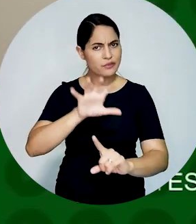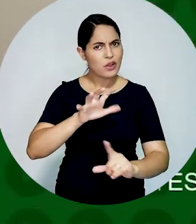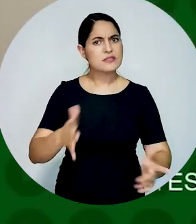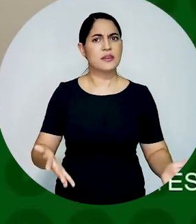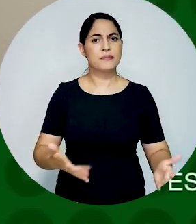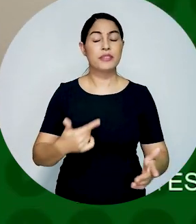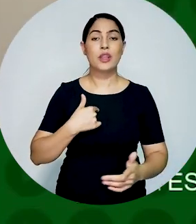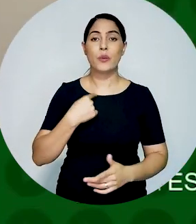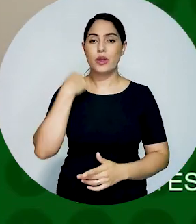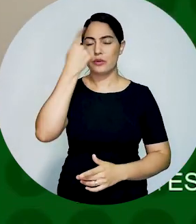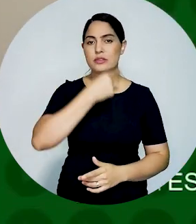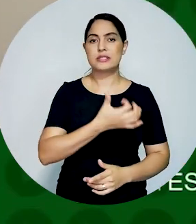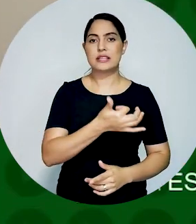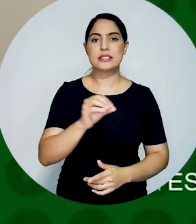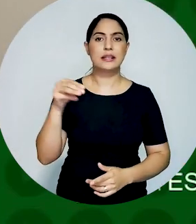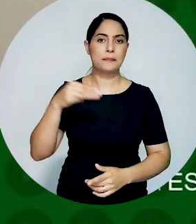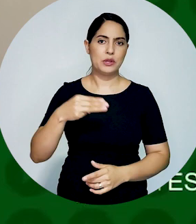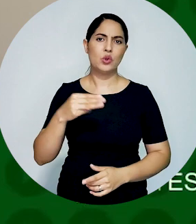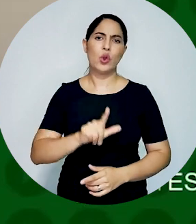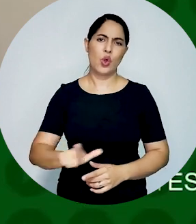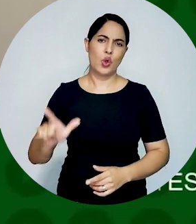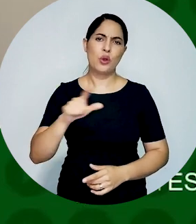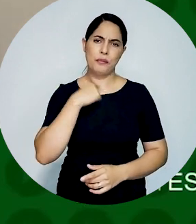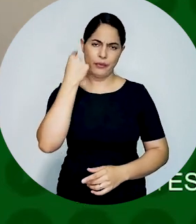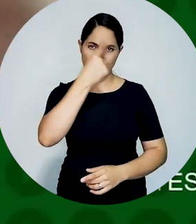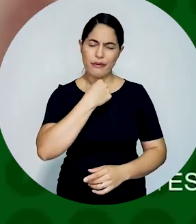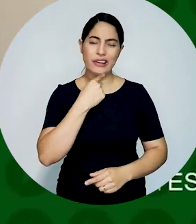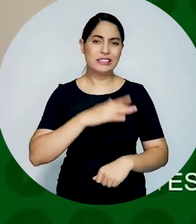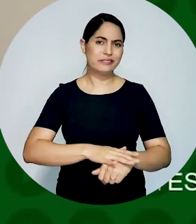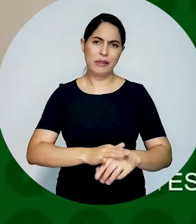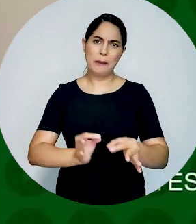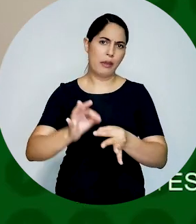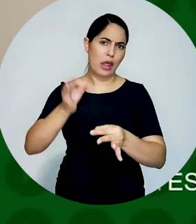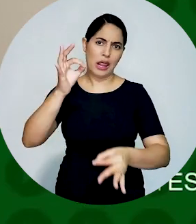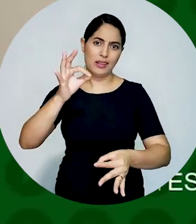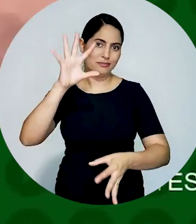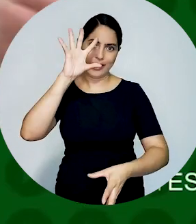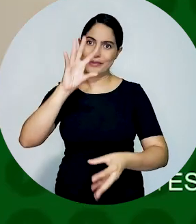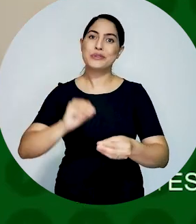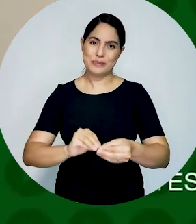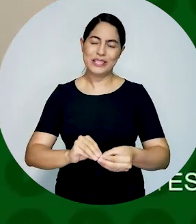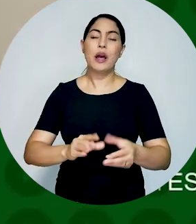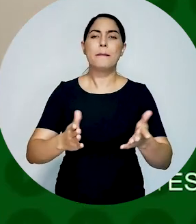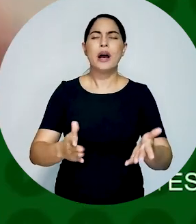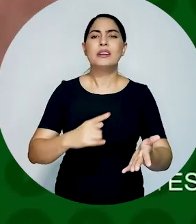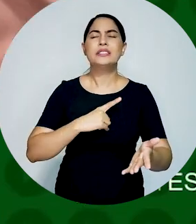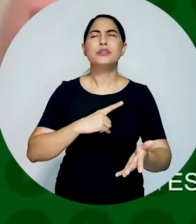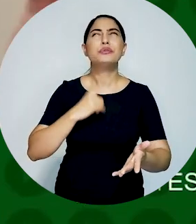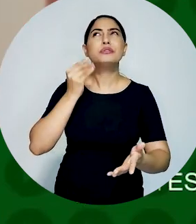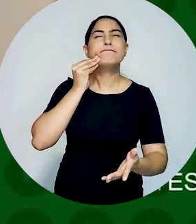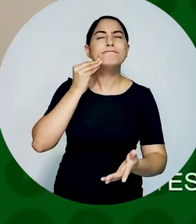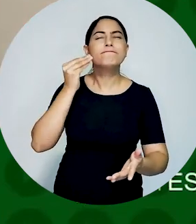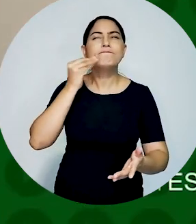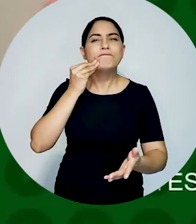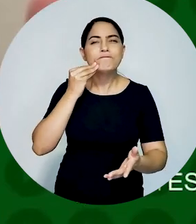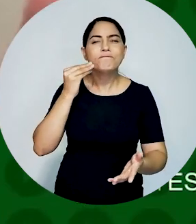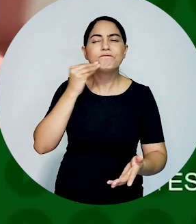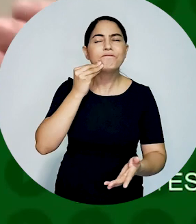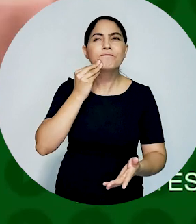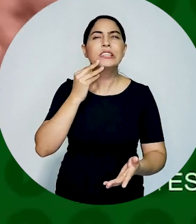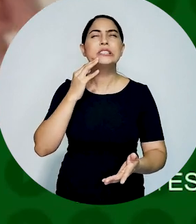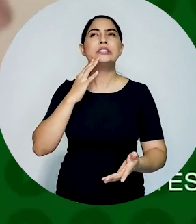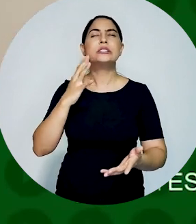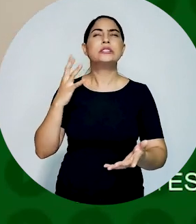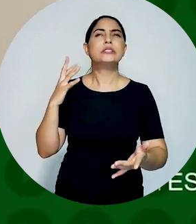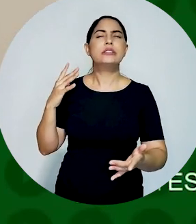reflita na sua atividade profissional. Então, nesses 60 minutos que eu tenho, obviamente que o tempo não é um tempo longo, eu